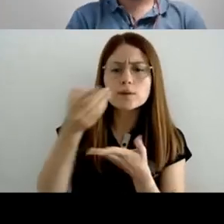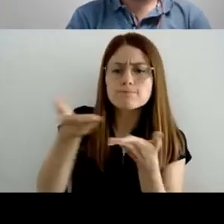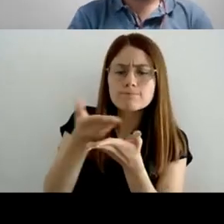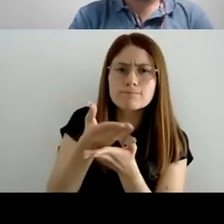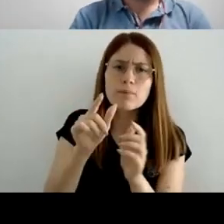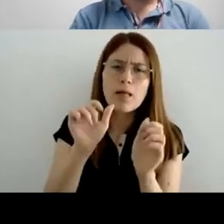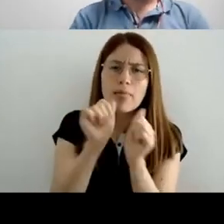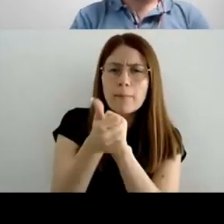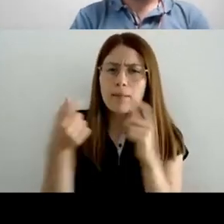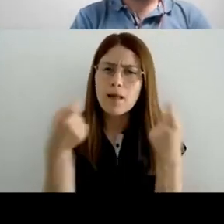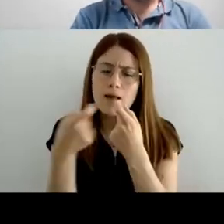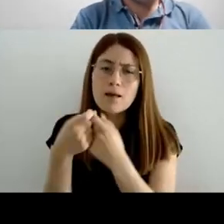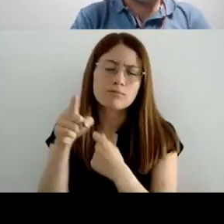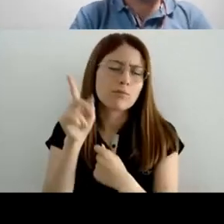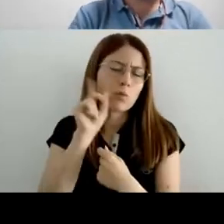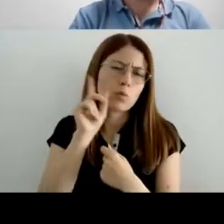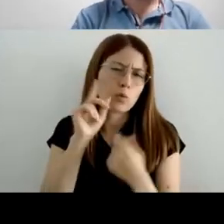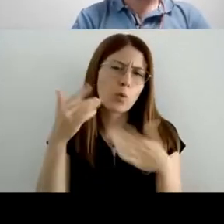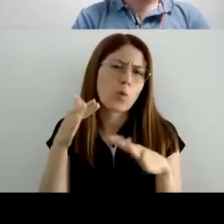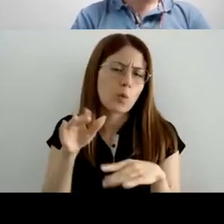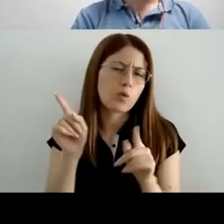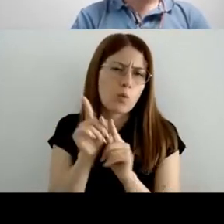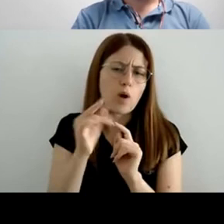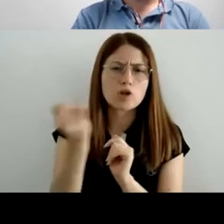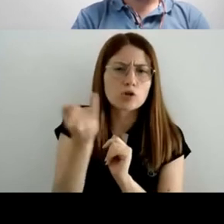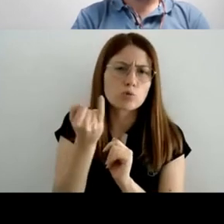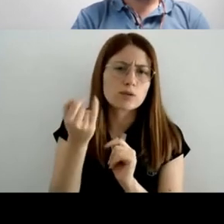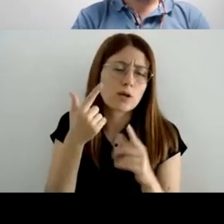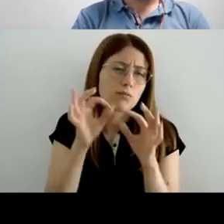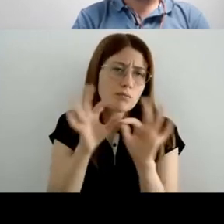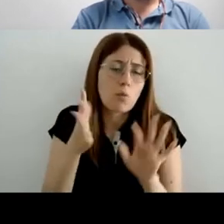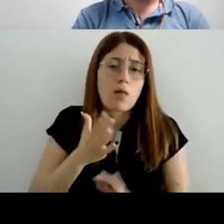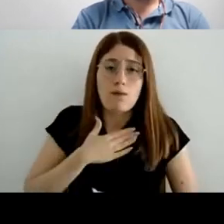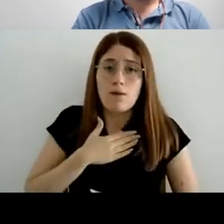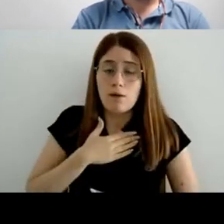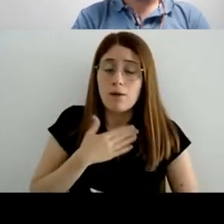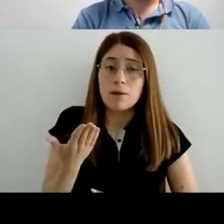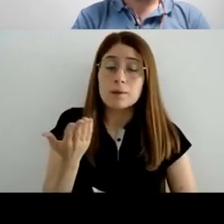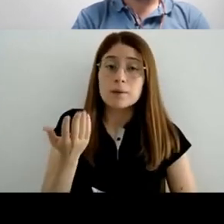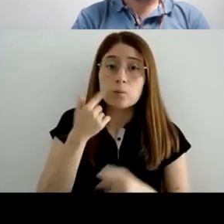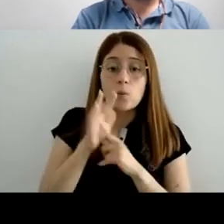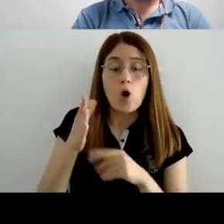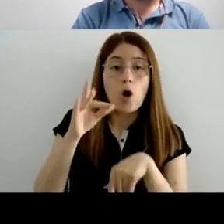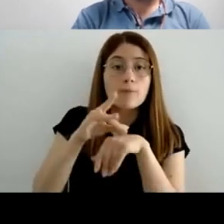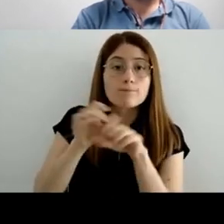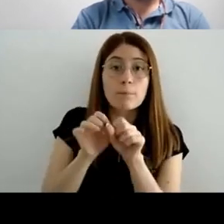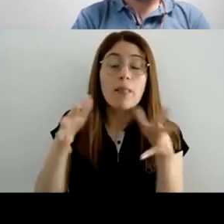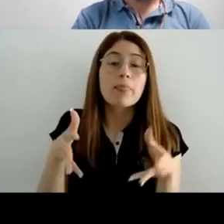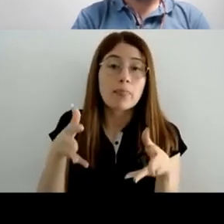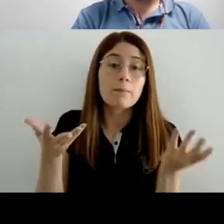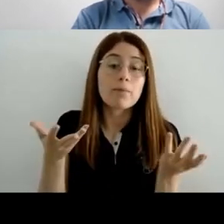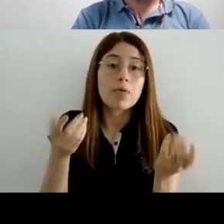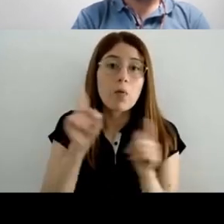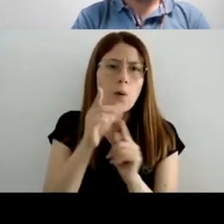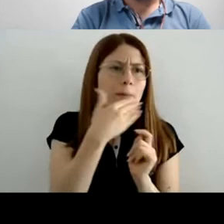é a chave do sucesso numa instituição como a minha, em que então vejam agora em Covid, foi pedido tudo e mais alguma coisa